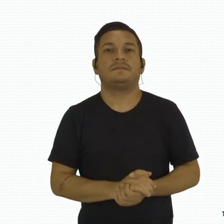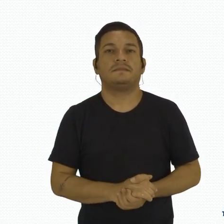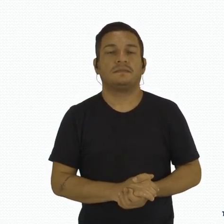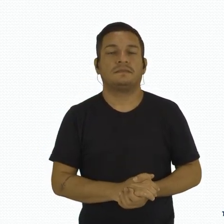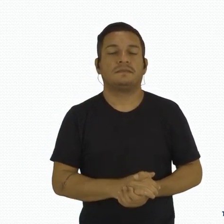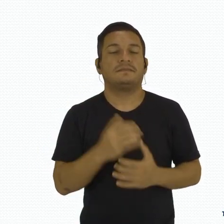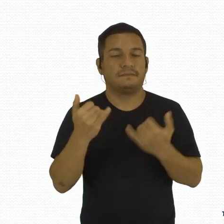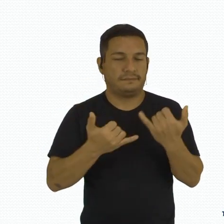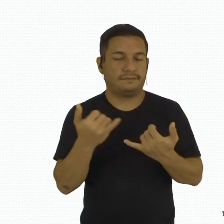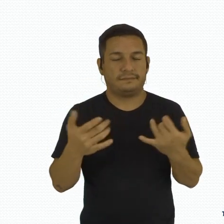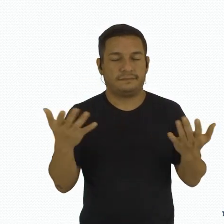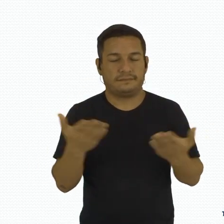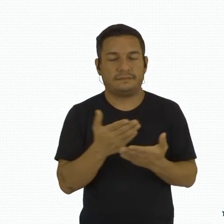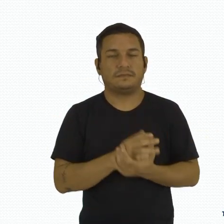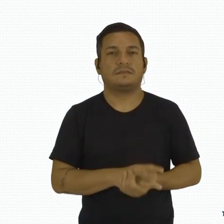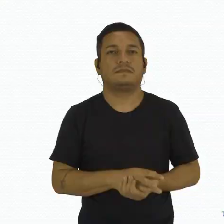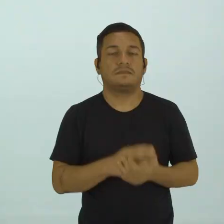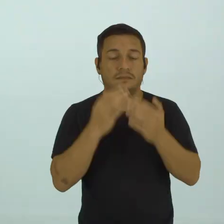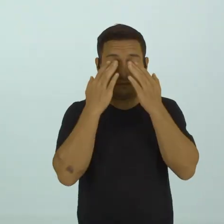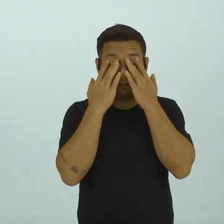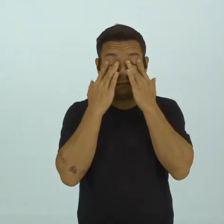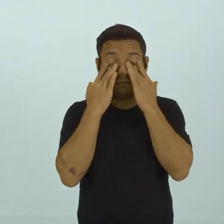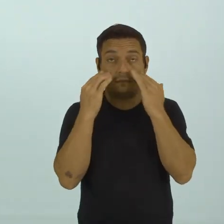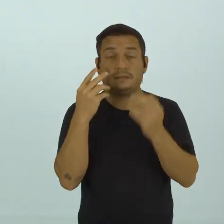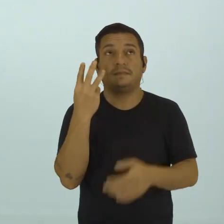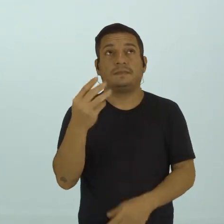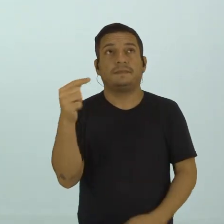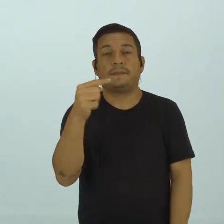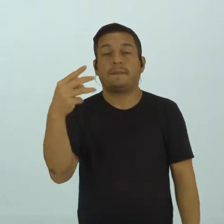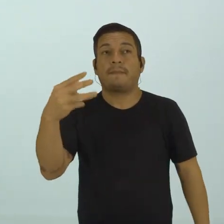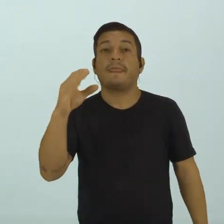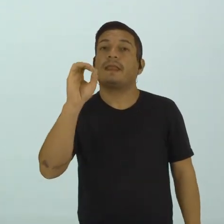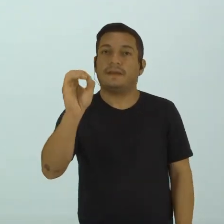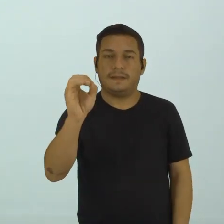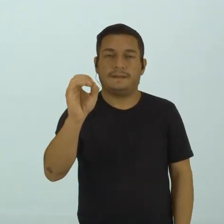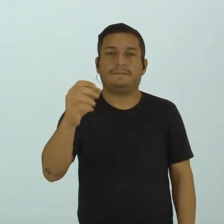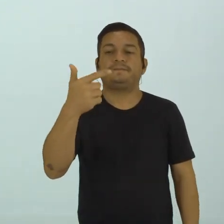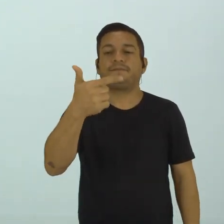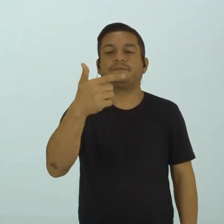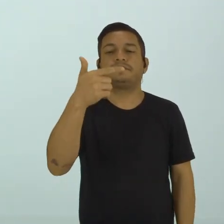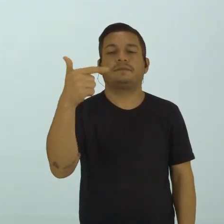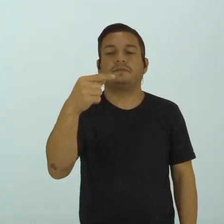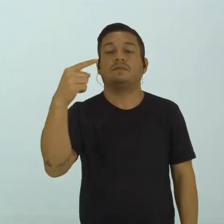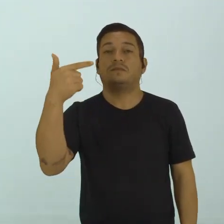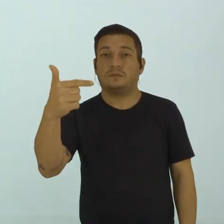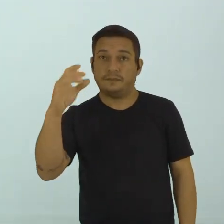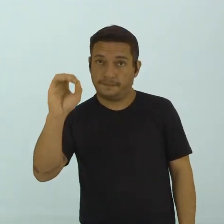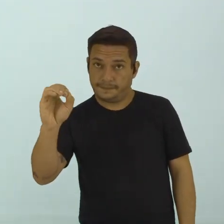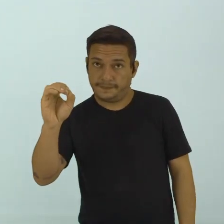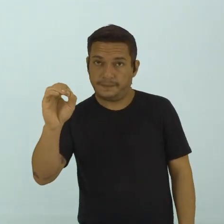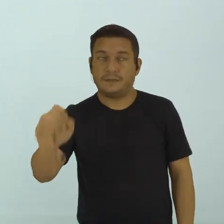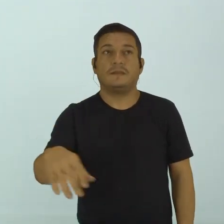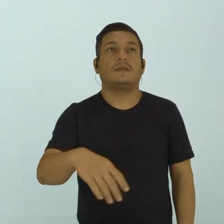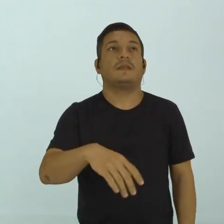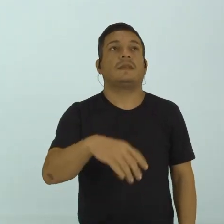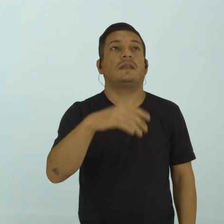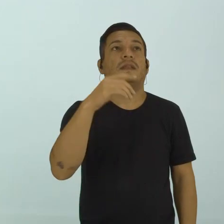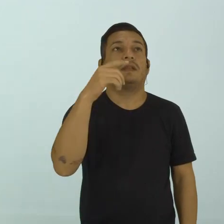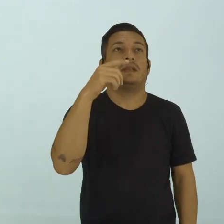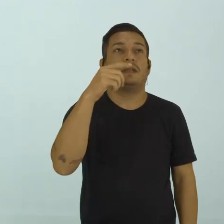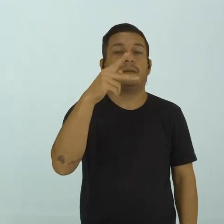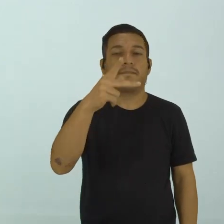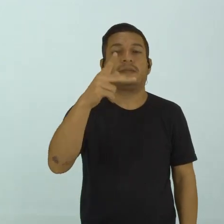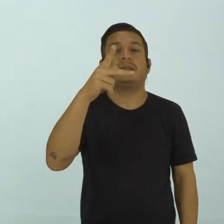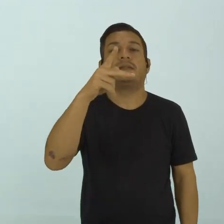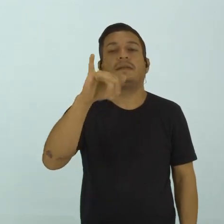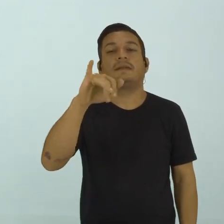brincadeira com você rapidinho aqui, ó. 3 menos 3 é 0. 2 menos 2 é 0. Π mais menos